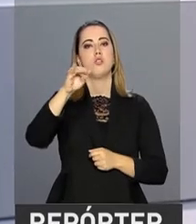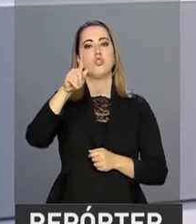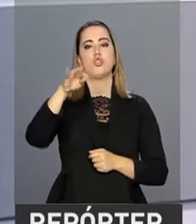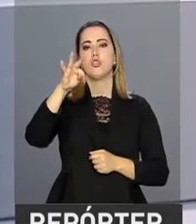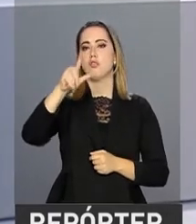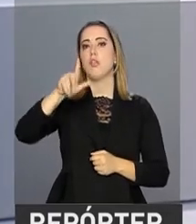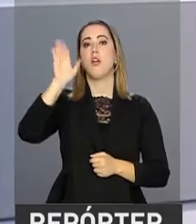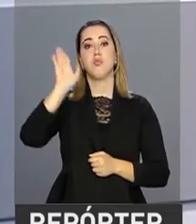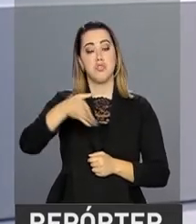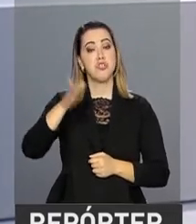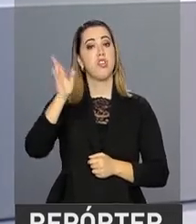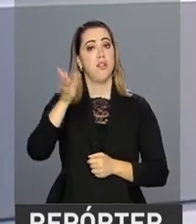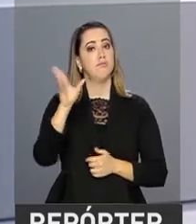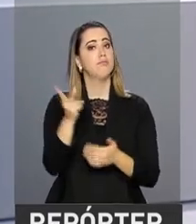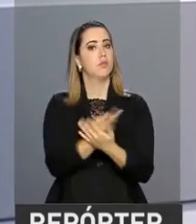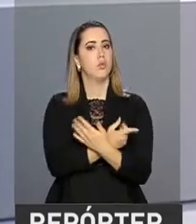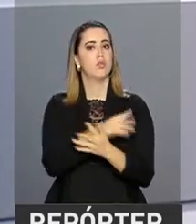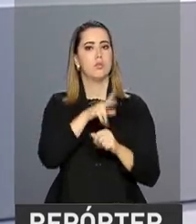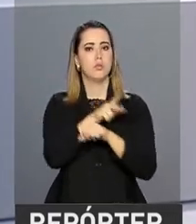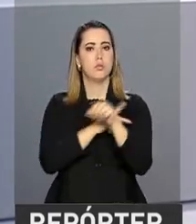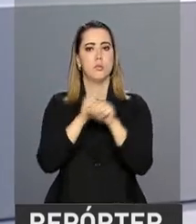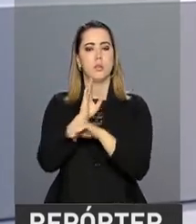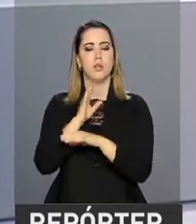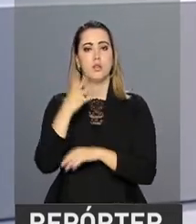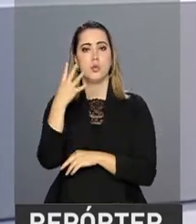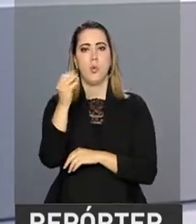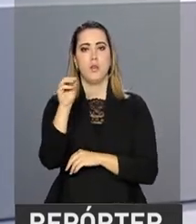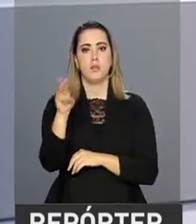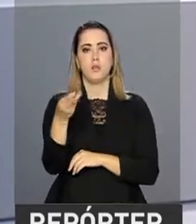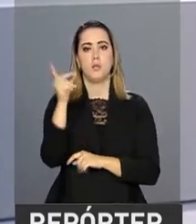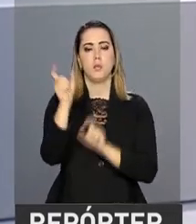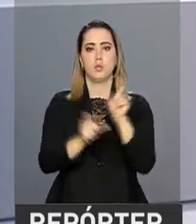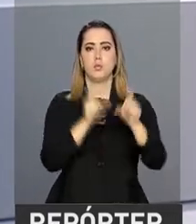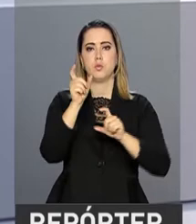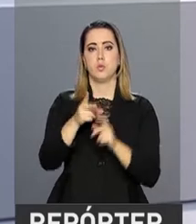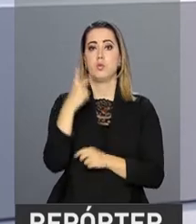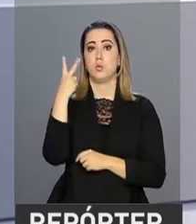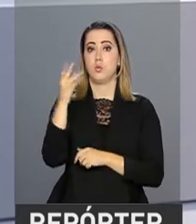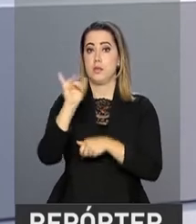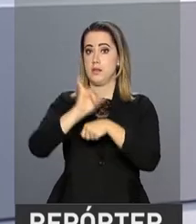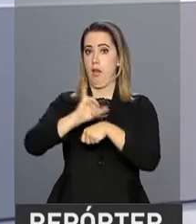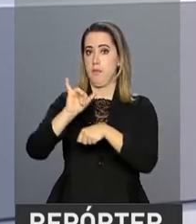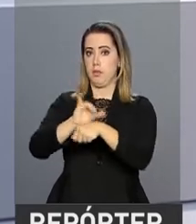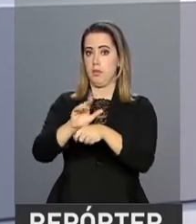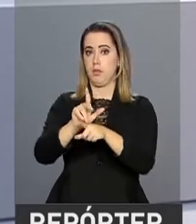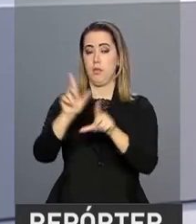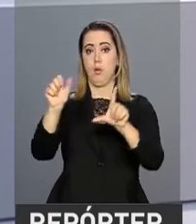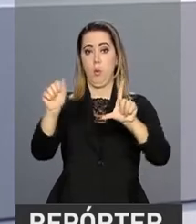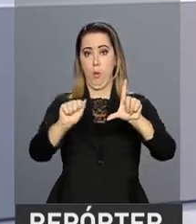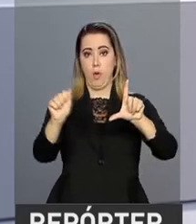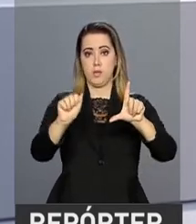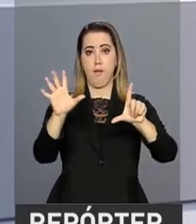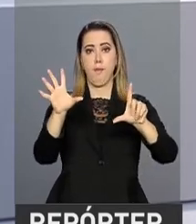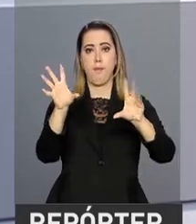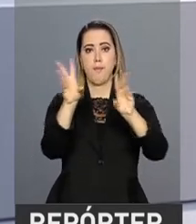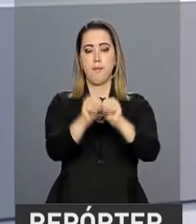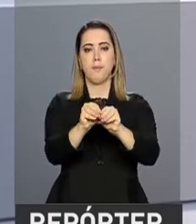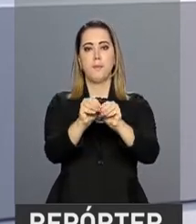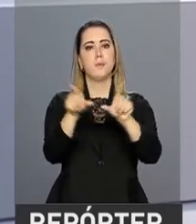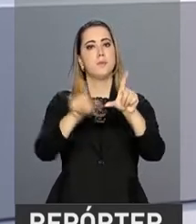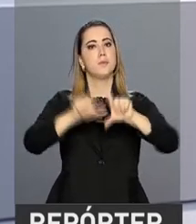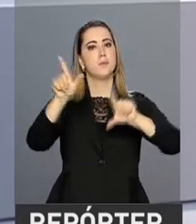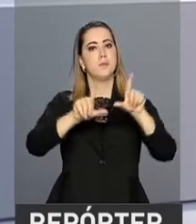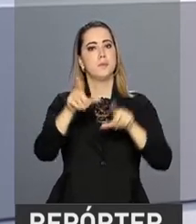cerca de 40 milhões de brasileiros e mais duas capitais vão ter o sinal analógico de tv desligado moradores de fortaleza